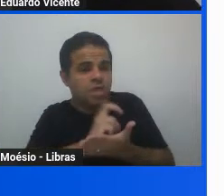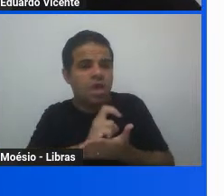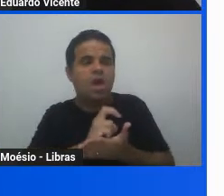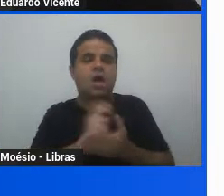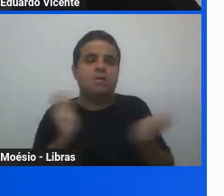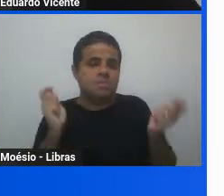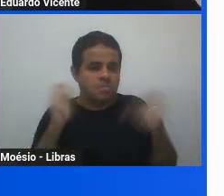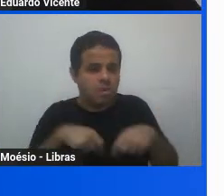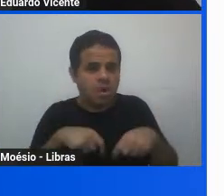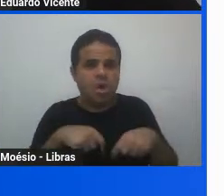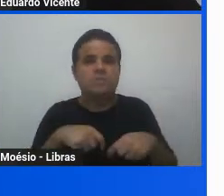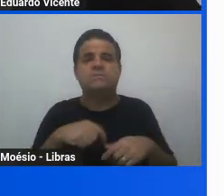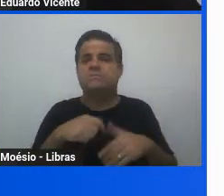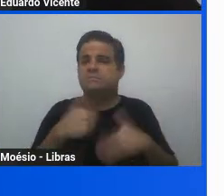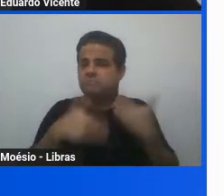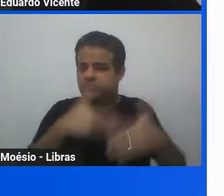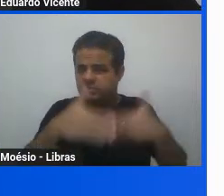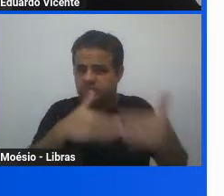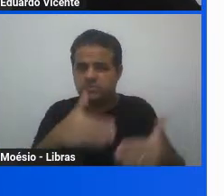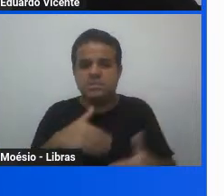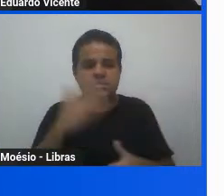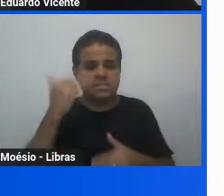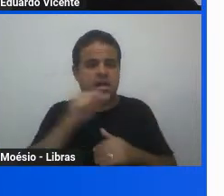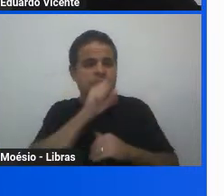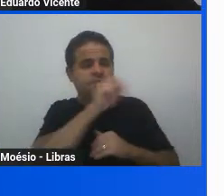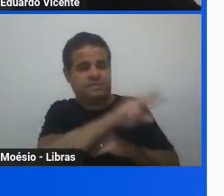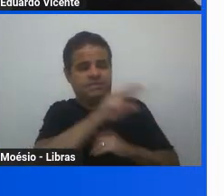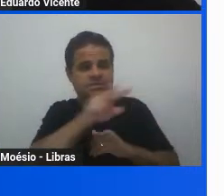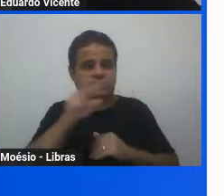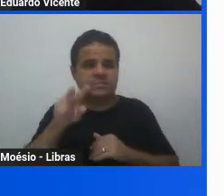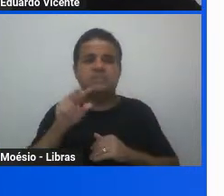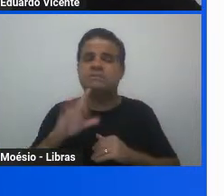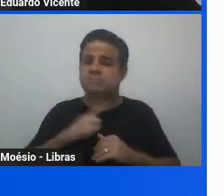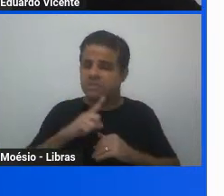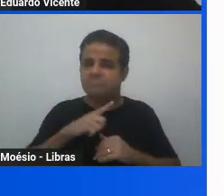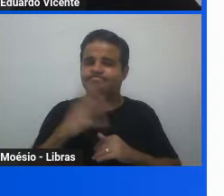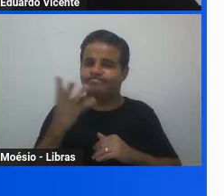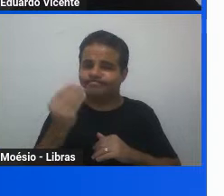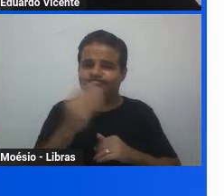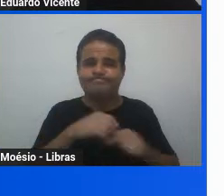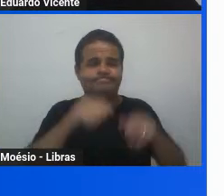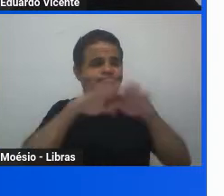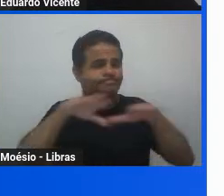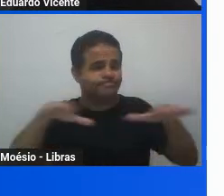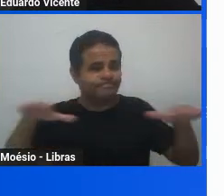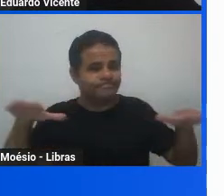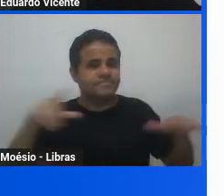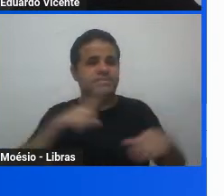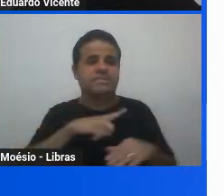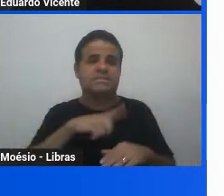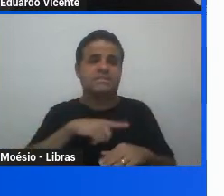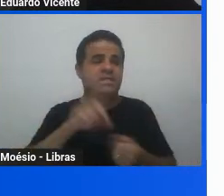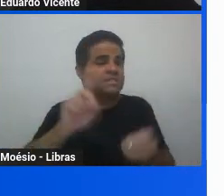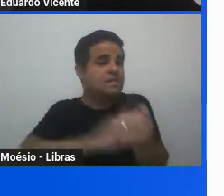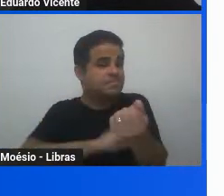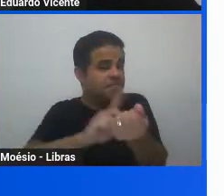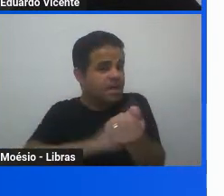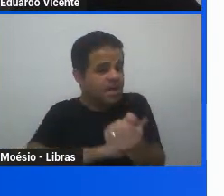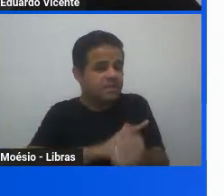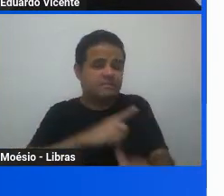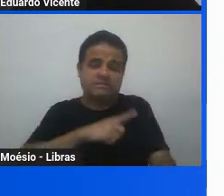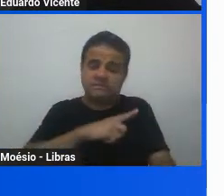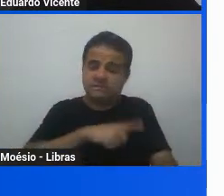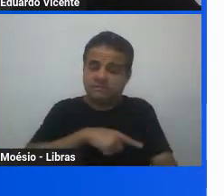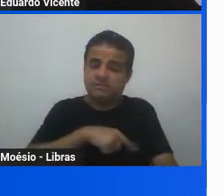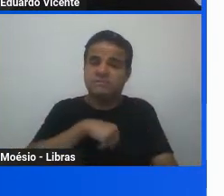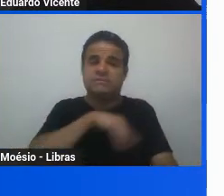hipoglicemias. Hoje é muito mais comum, né, nós termos pessoas diabéticas, né, no meio